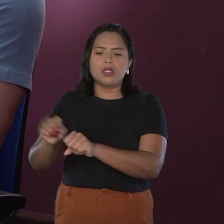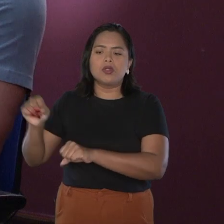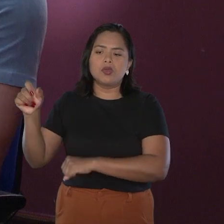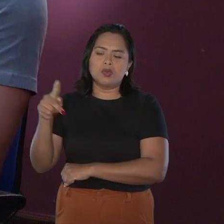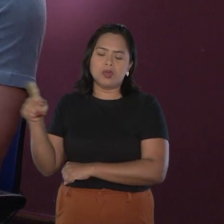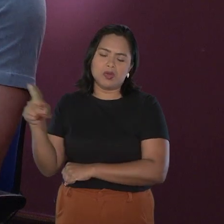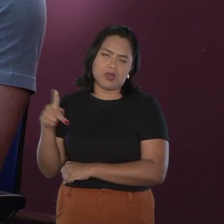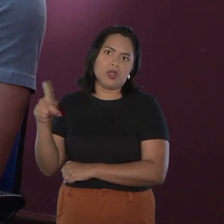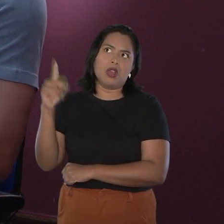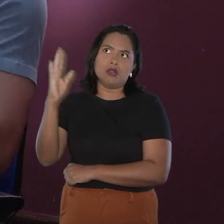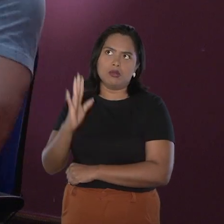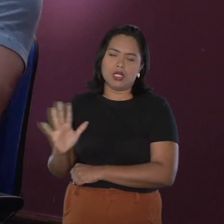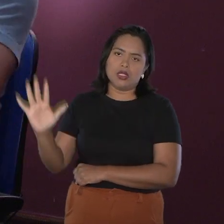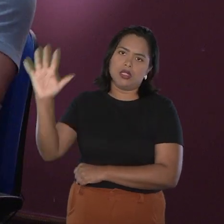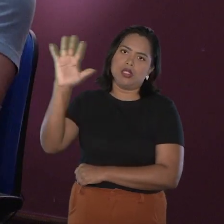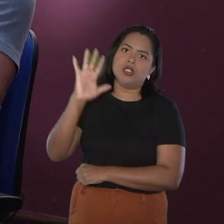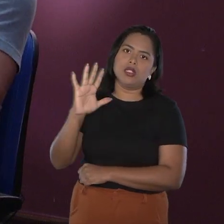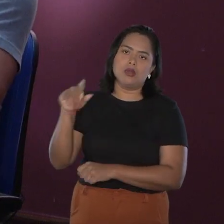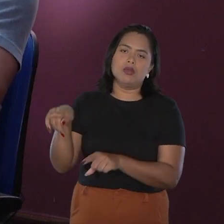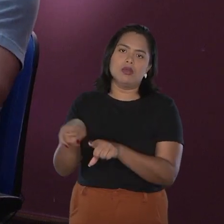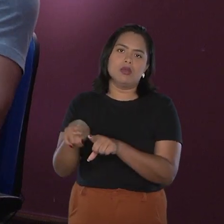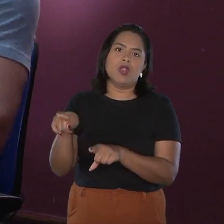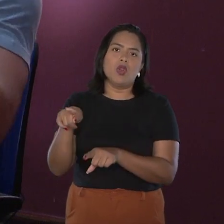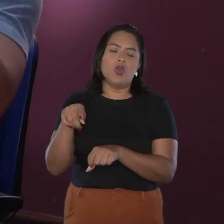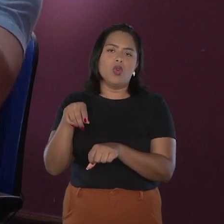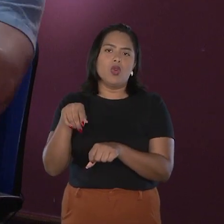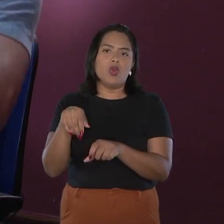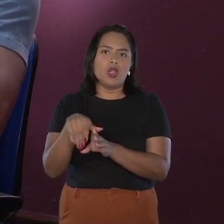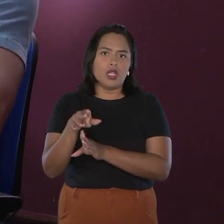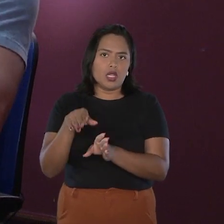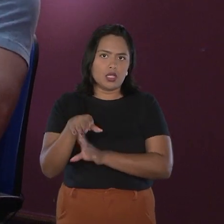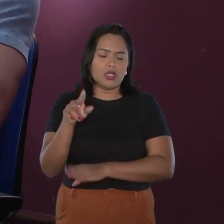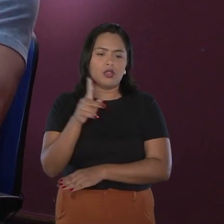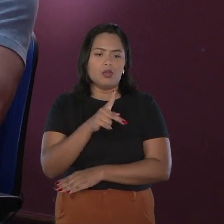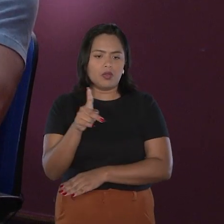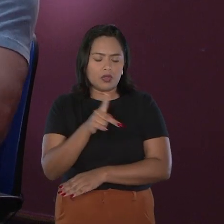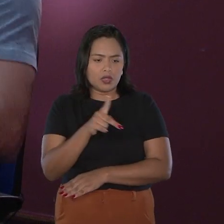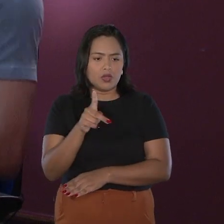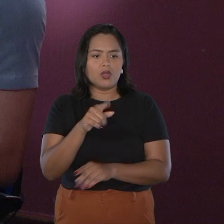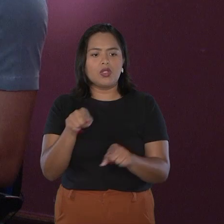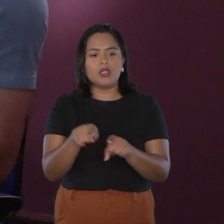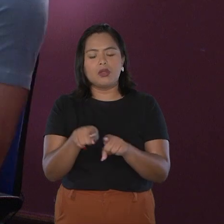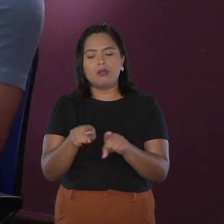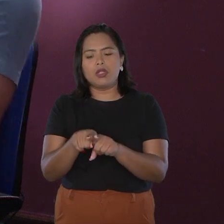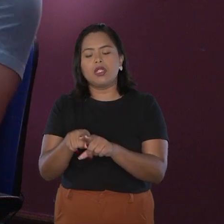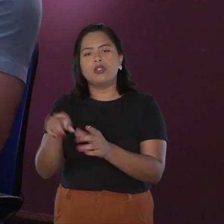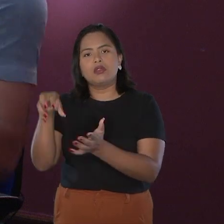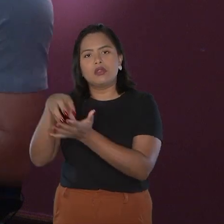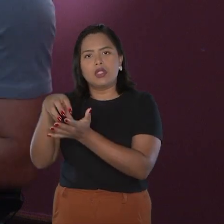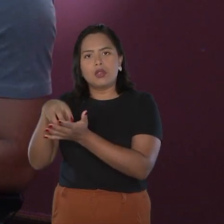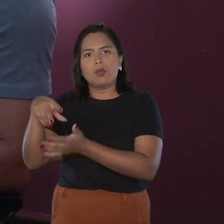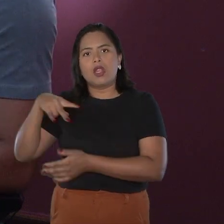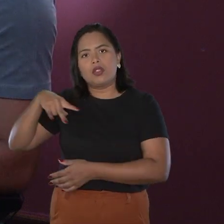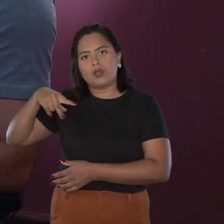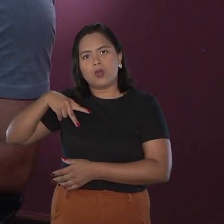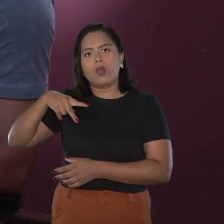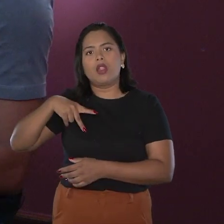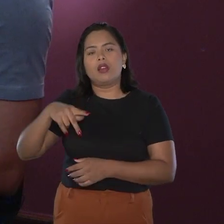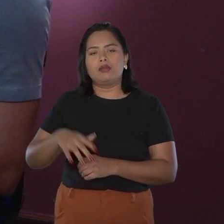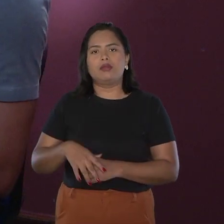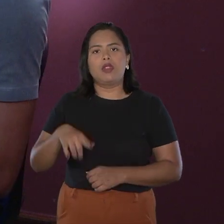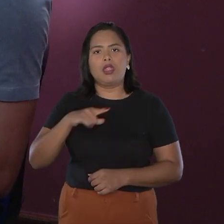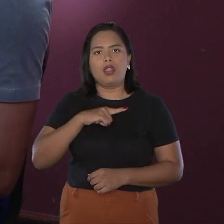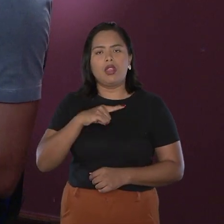nacionalmente então tanto para orientação de professores quanto de clínica particular e também é intervenção com